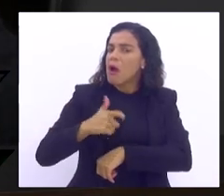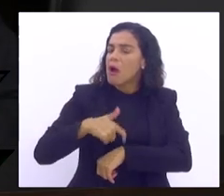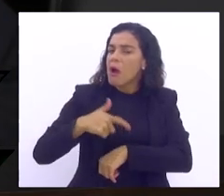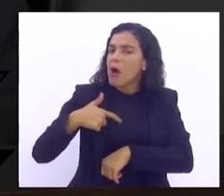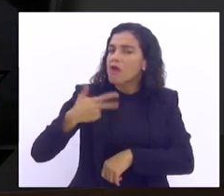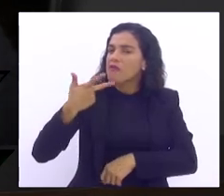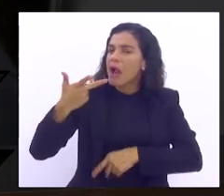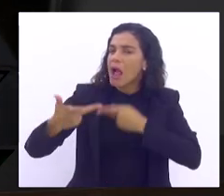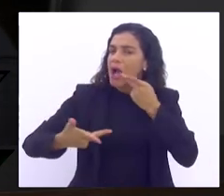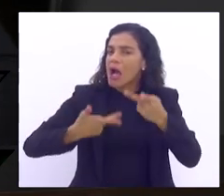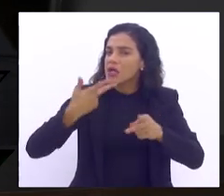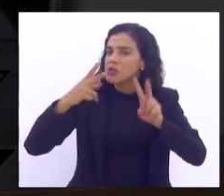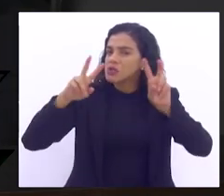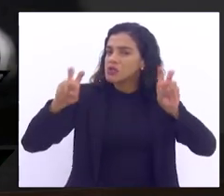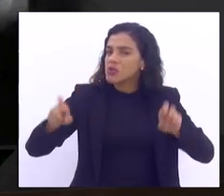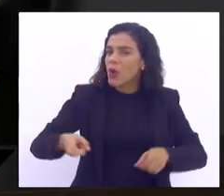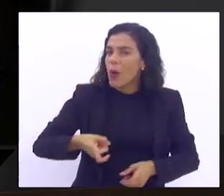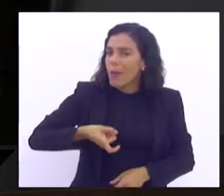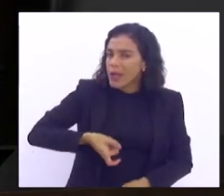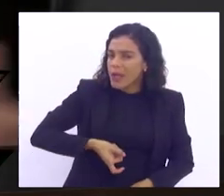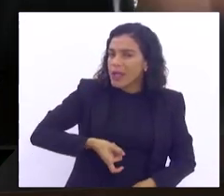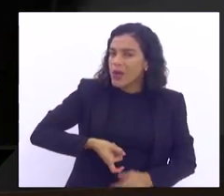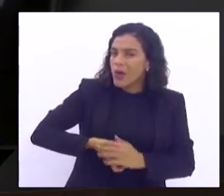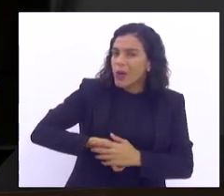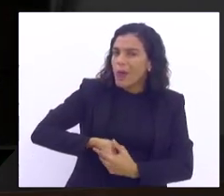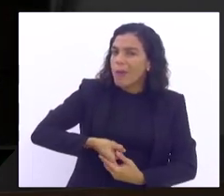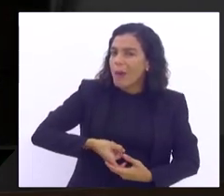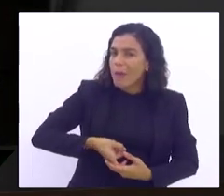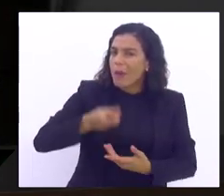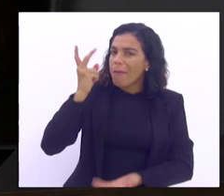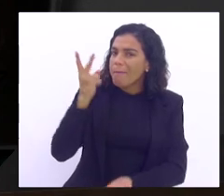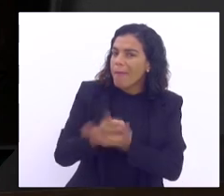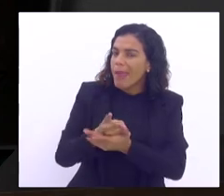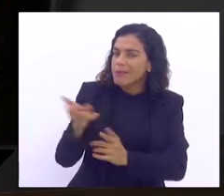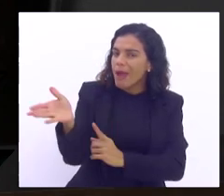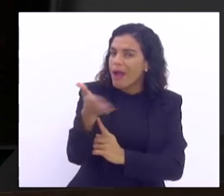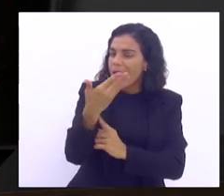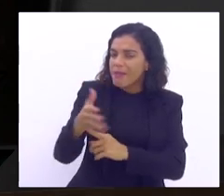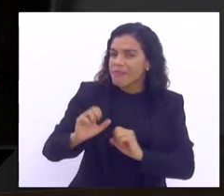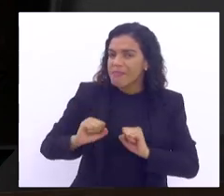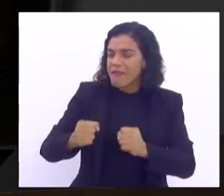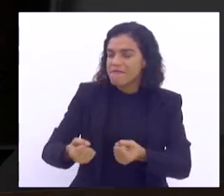sobre a vida do nascituro não se levanta a mesma bandeira?